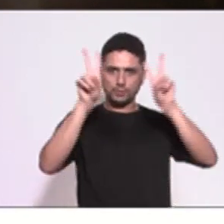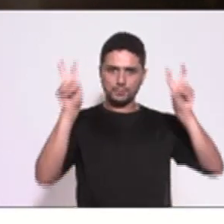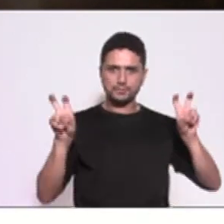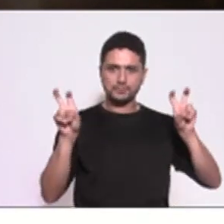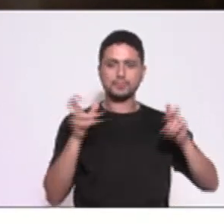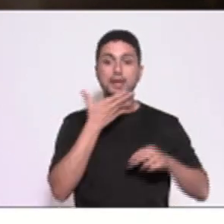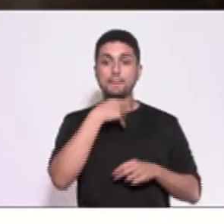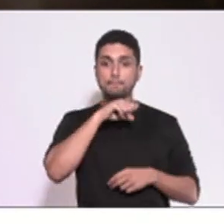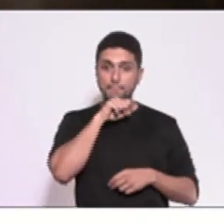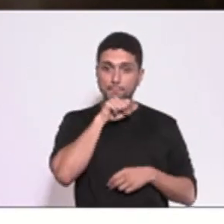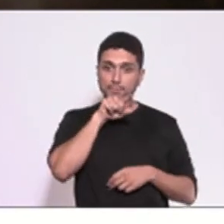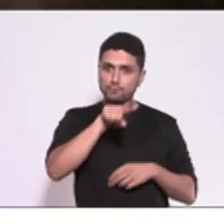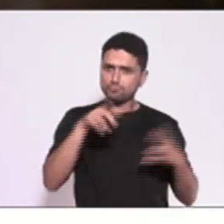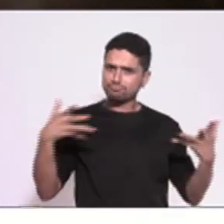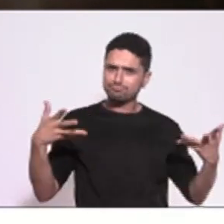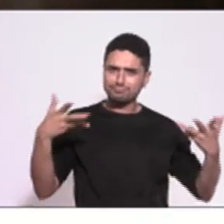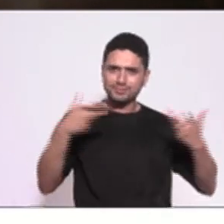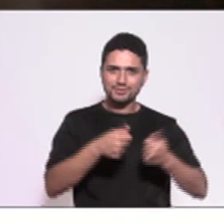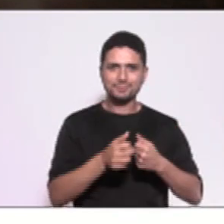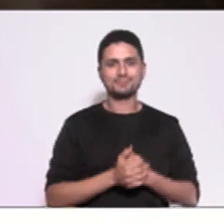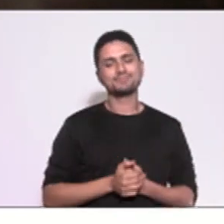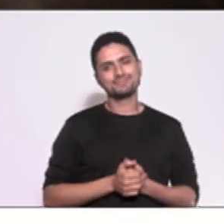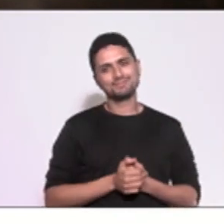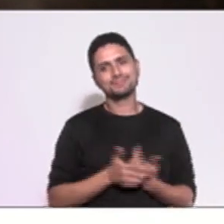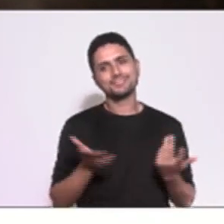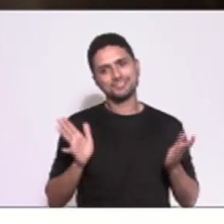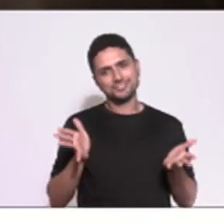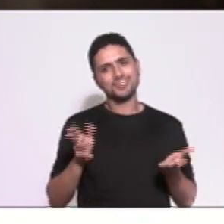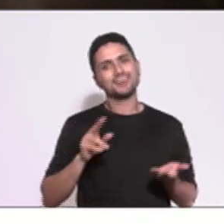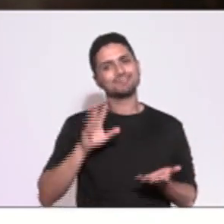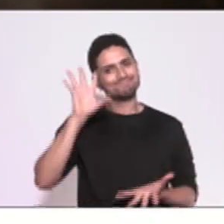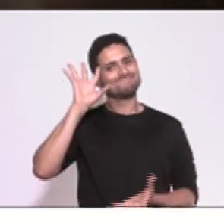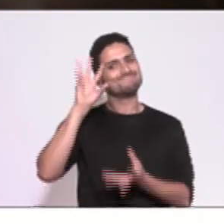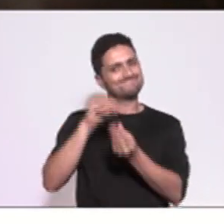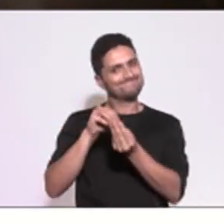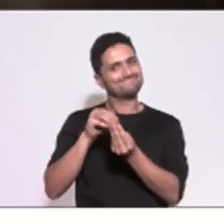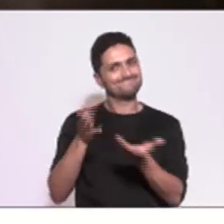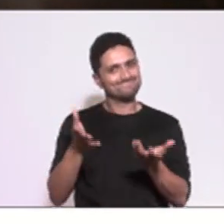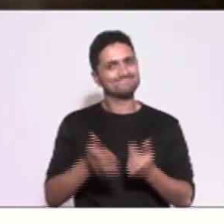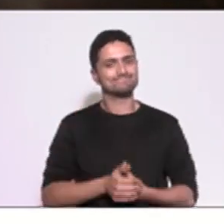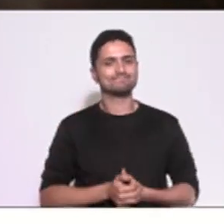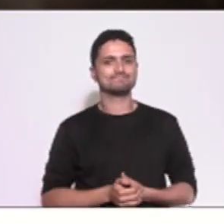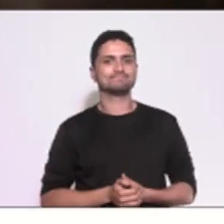Fantástico. Eu acho que isso é autoexplicativo.